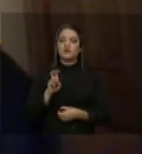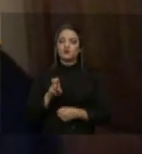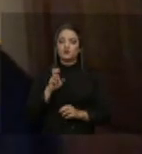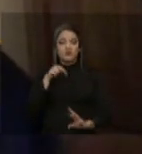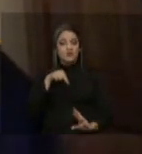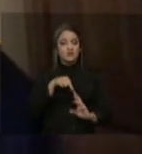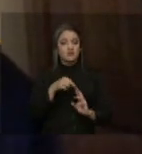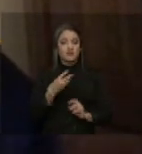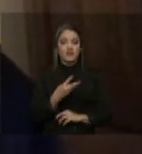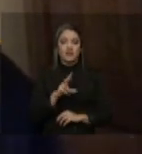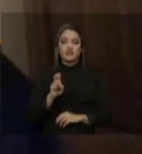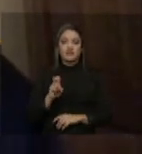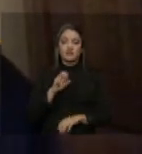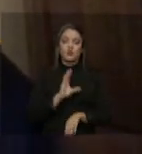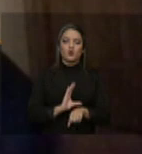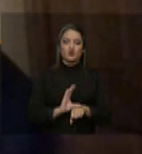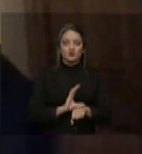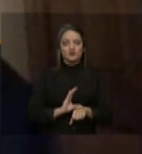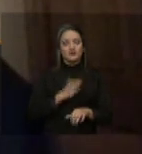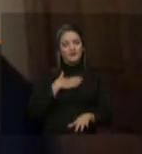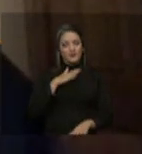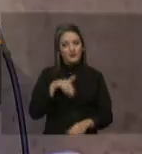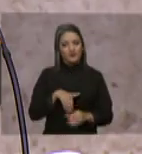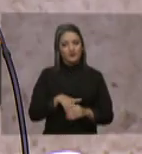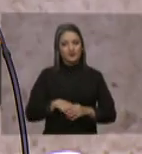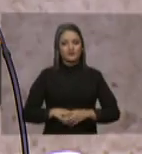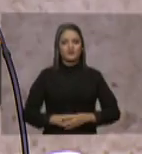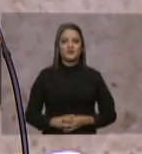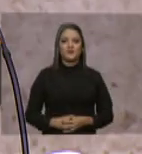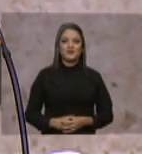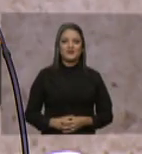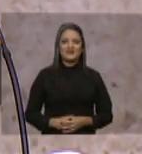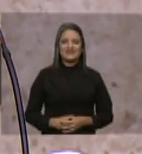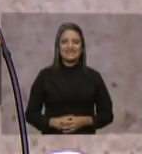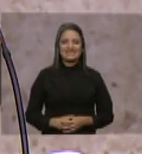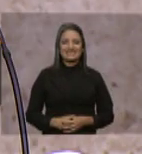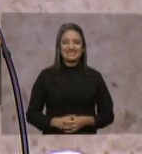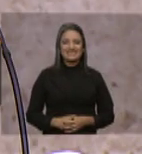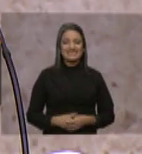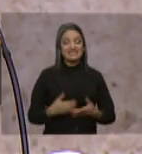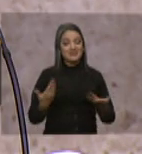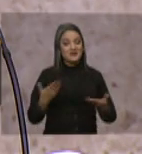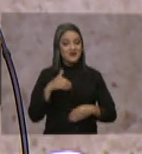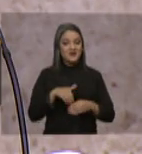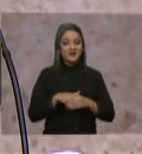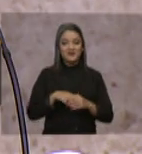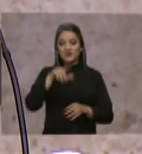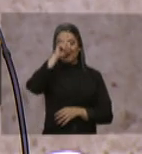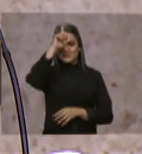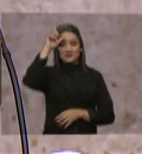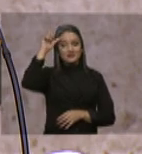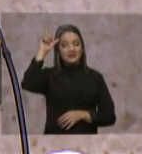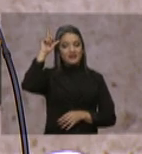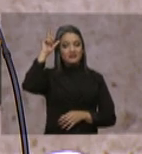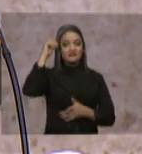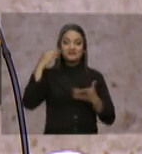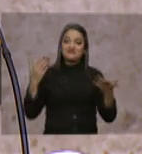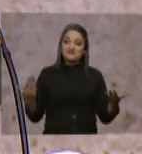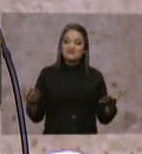inciso 35 da nossa carta Marta como voto de presidente ministro Lewandowski com voto de vossa excelência Eu acho que